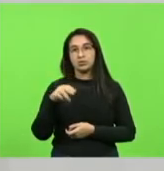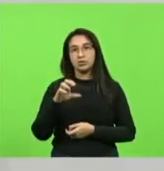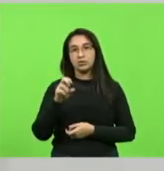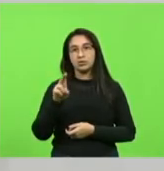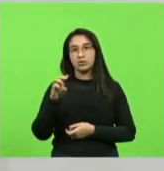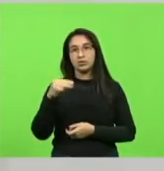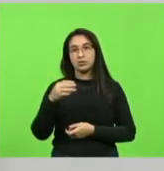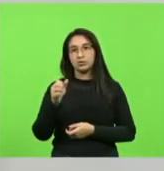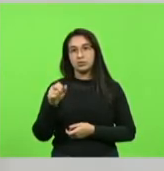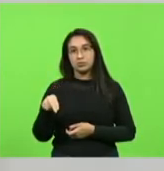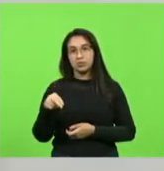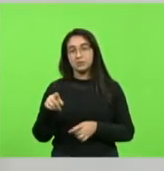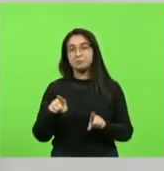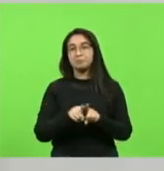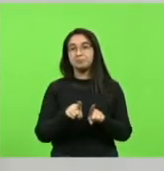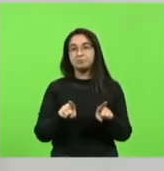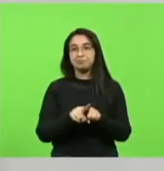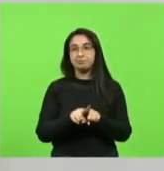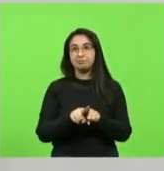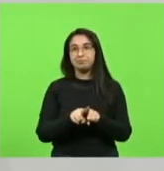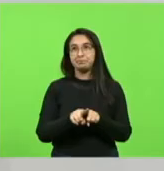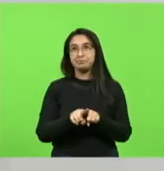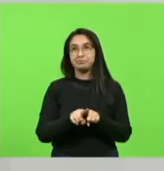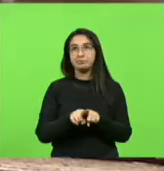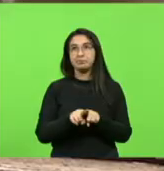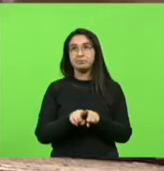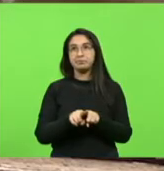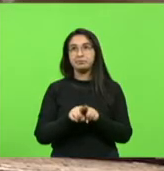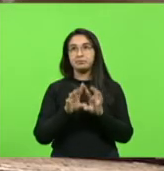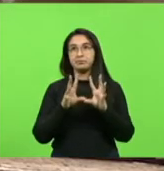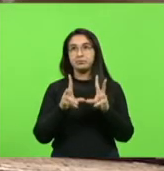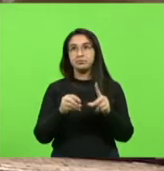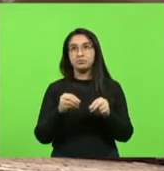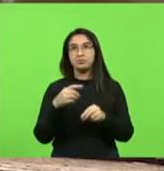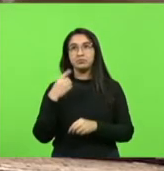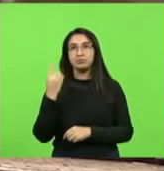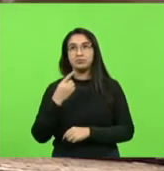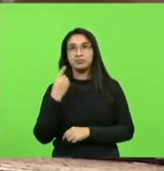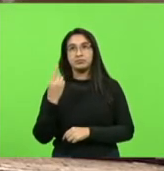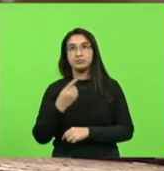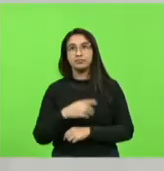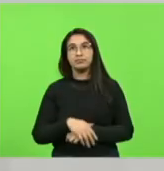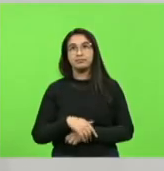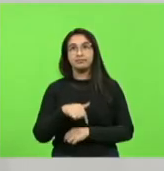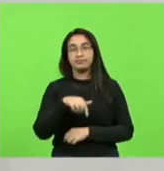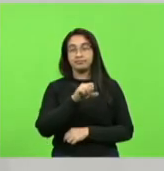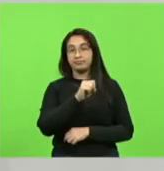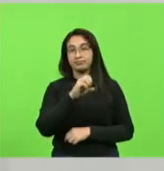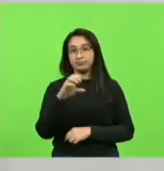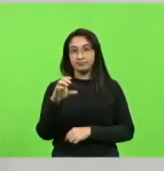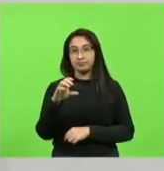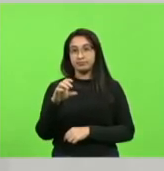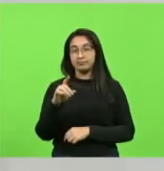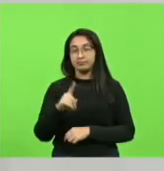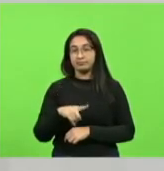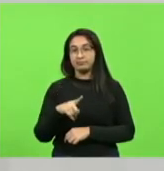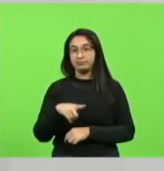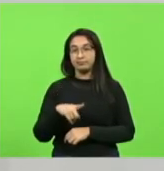e também todos os senhores deputados. Santa Catarina ele é um